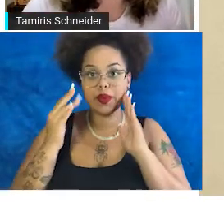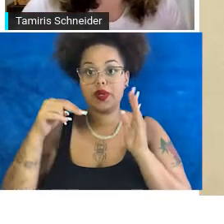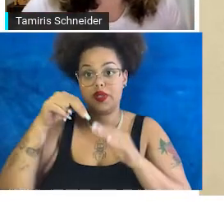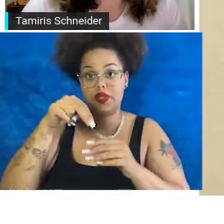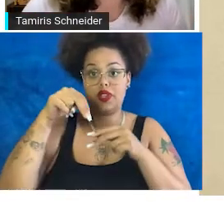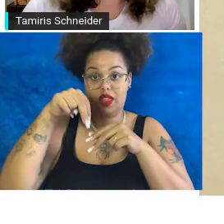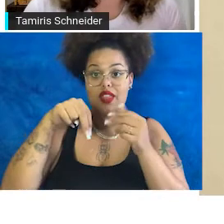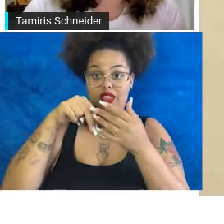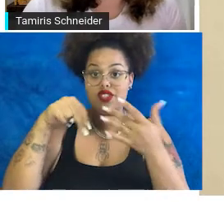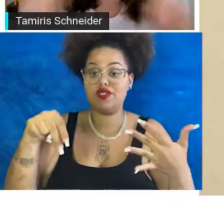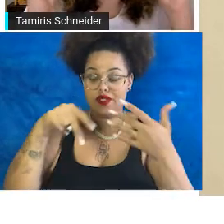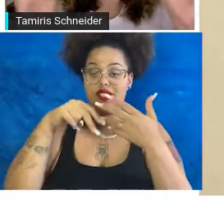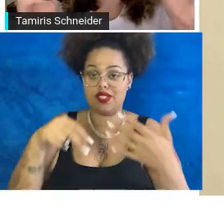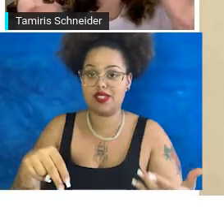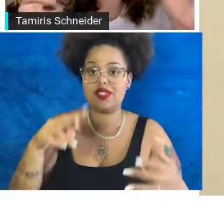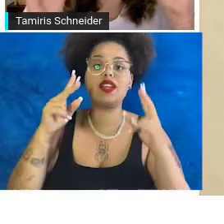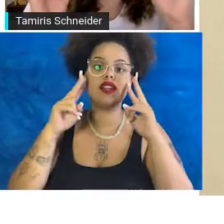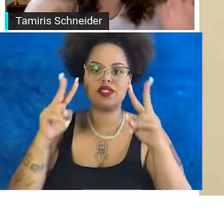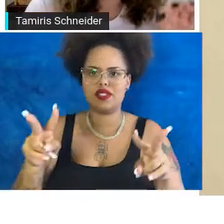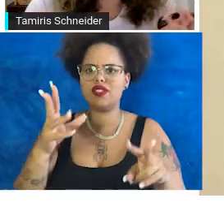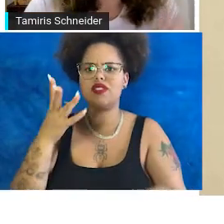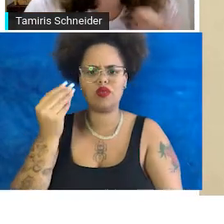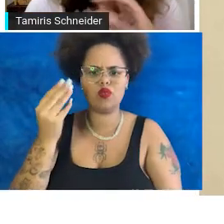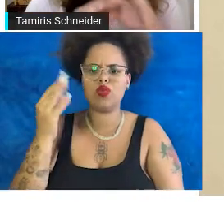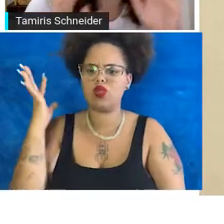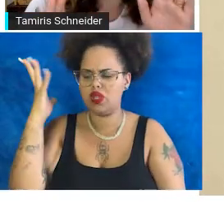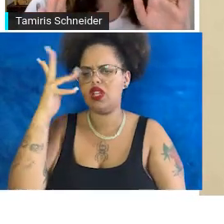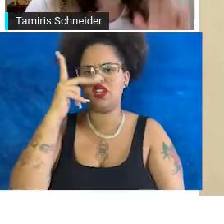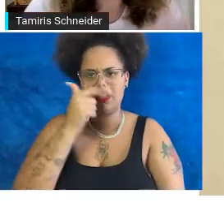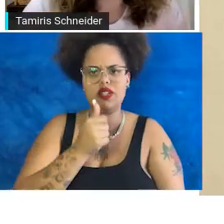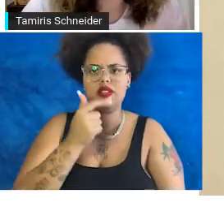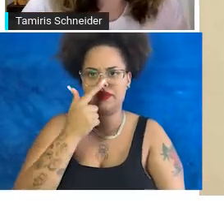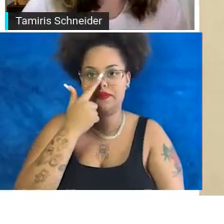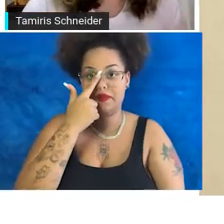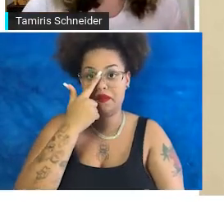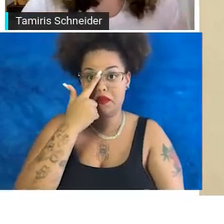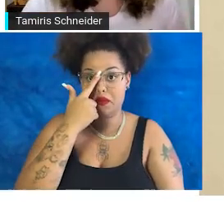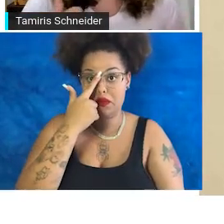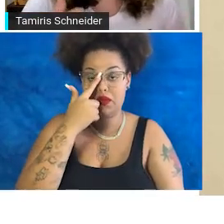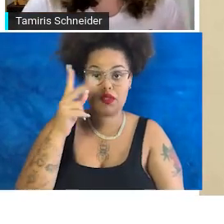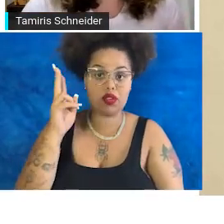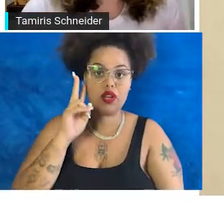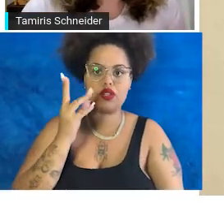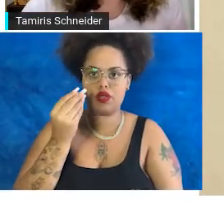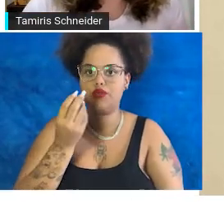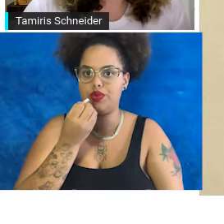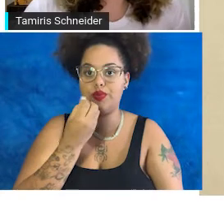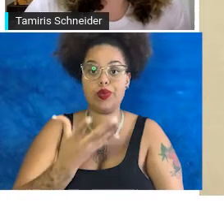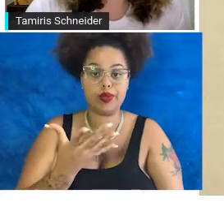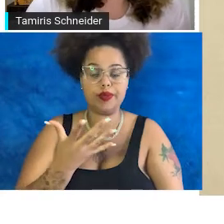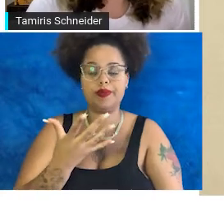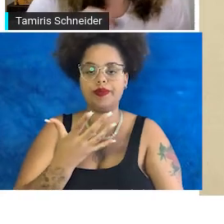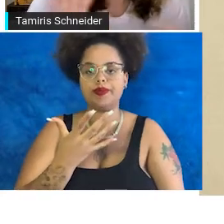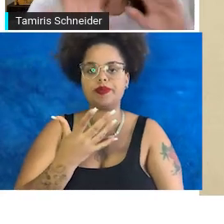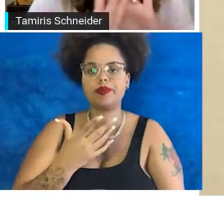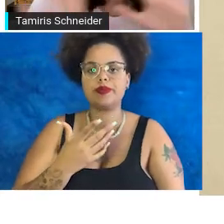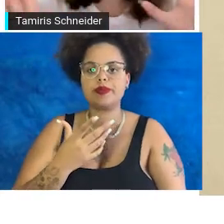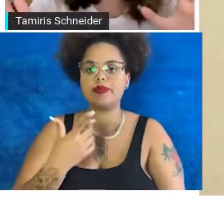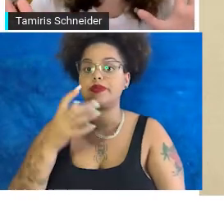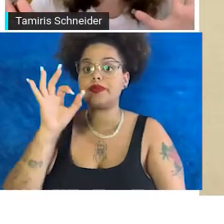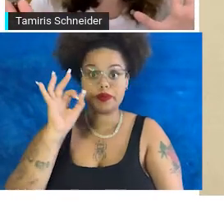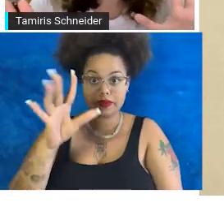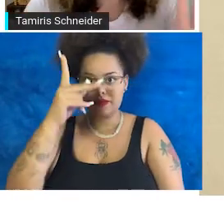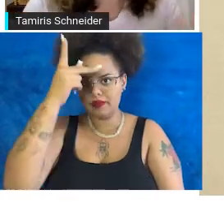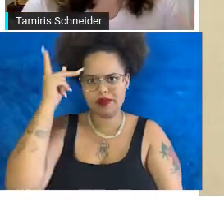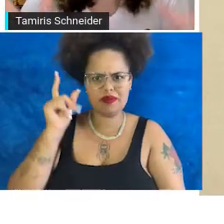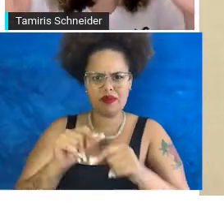Netflix mesmo, né, Léo? Sim, assistam, galera, é muito lindo visualmente. A história é muito boa. Então, a gente não precisa só de pessoas